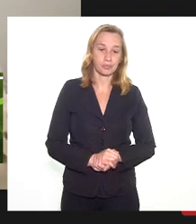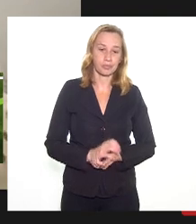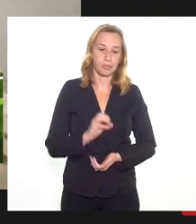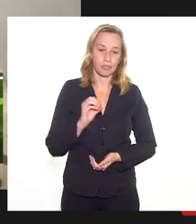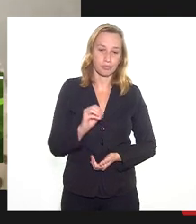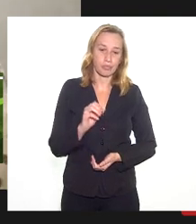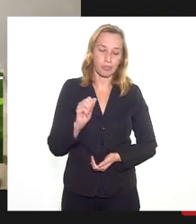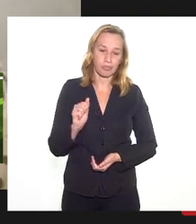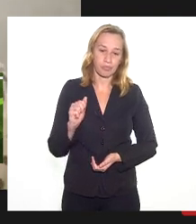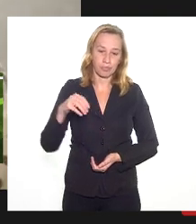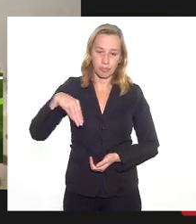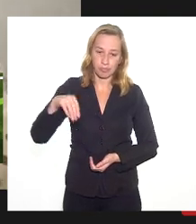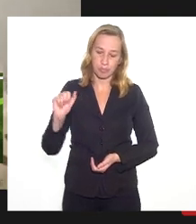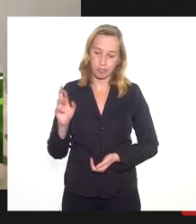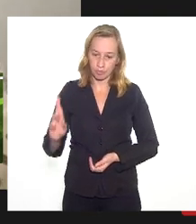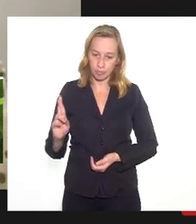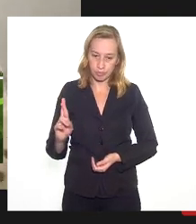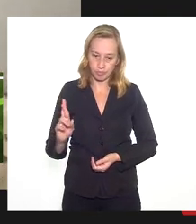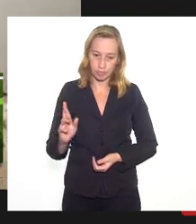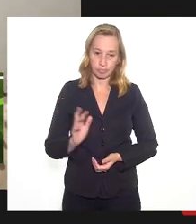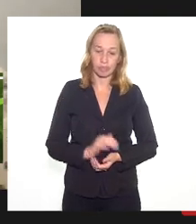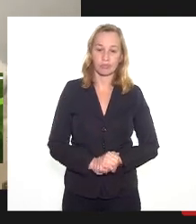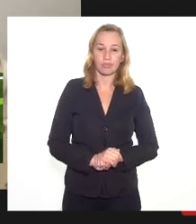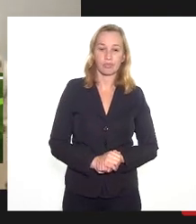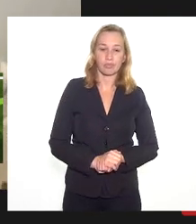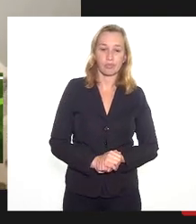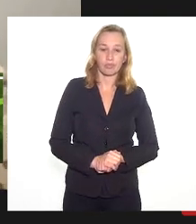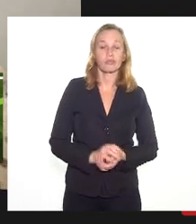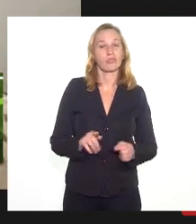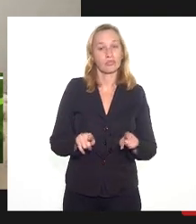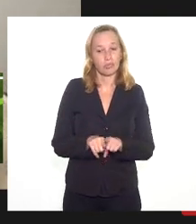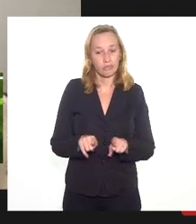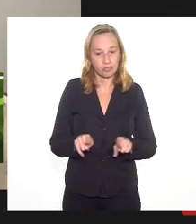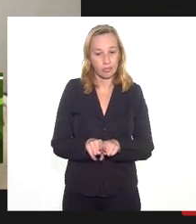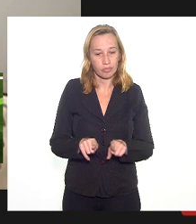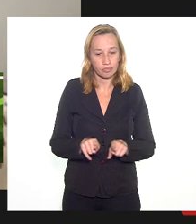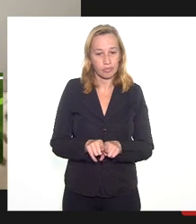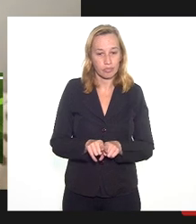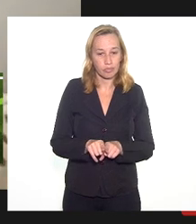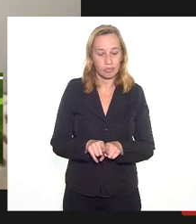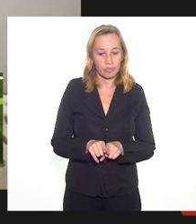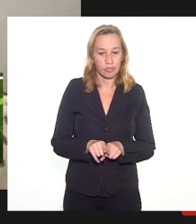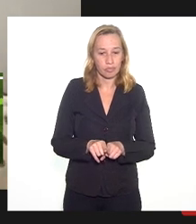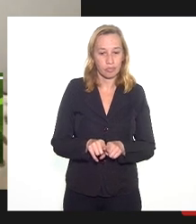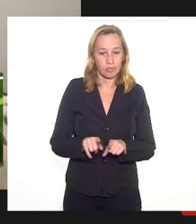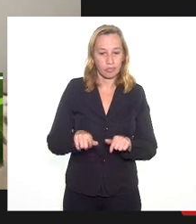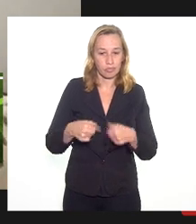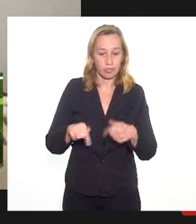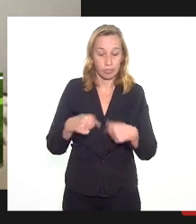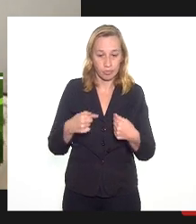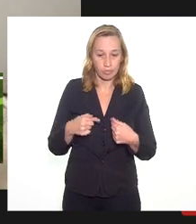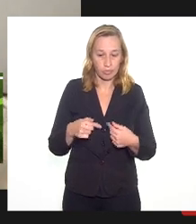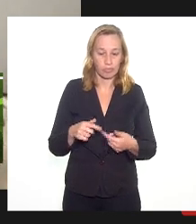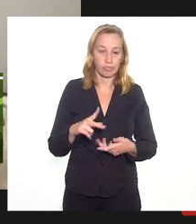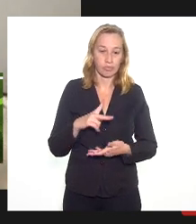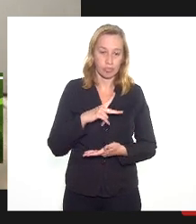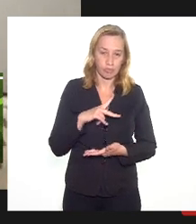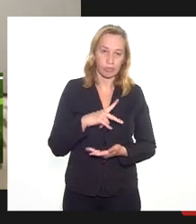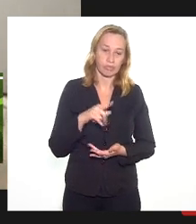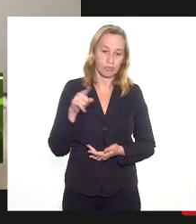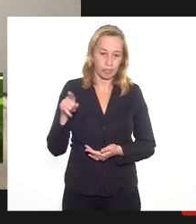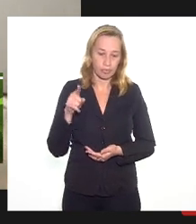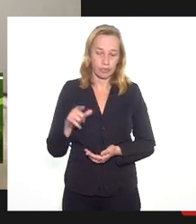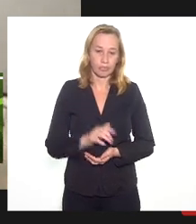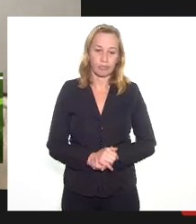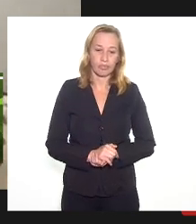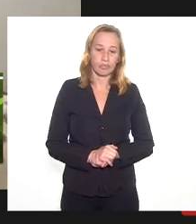AOMAR e da situação de vulnerabilidade, inclusive de ameaça ao próprio Alexandre Anderson, de acordo ali com